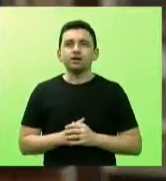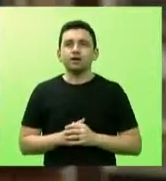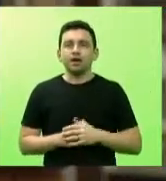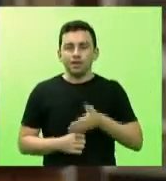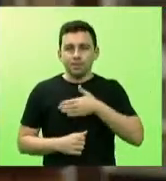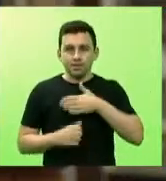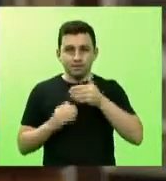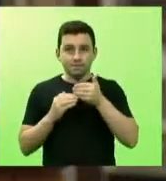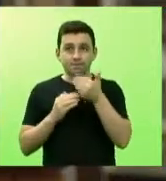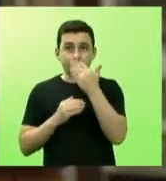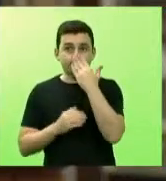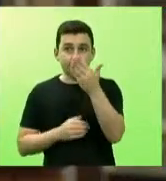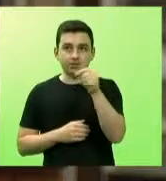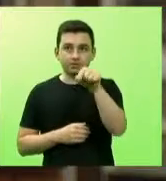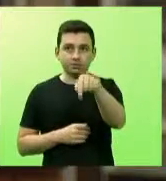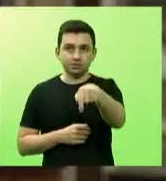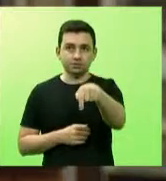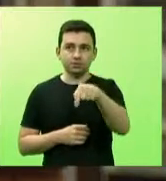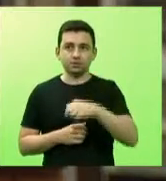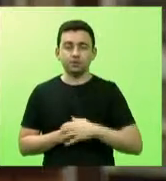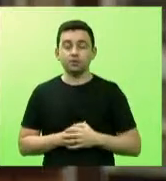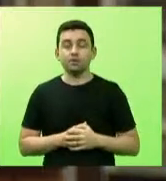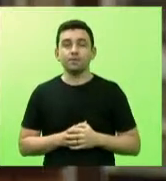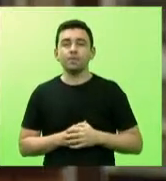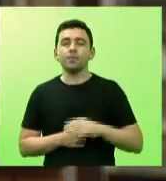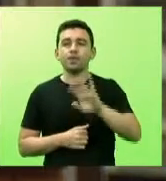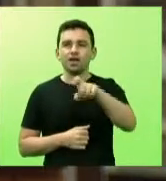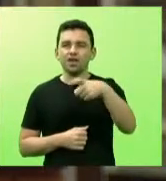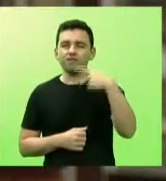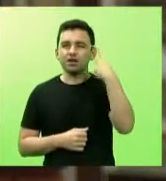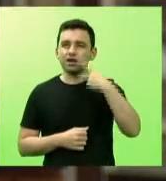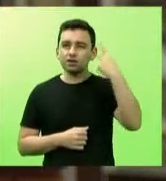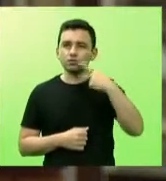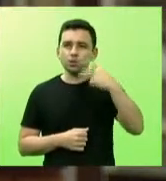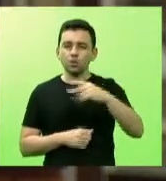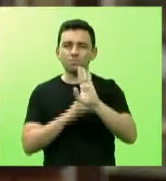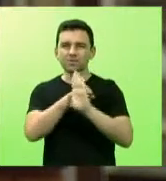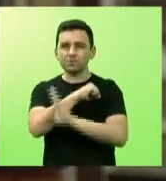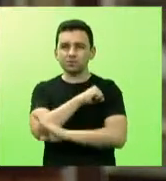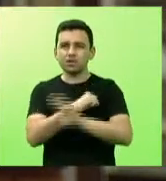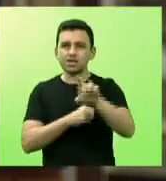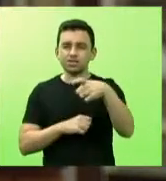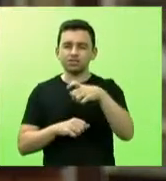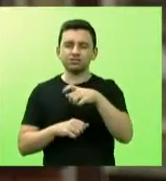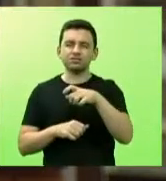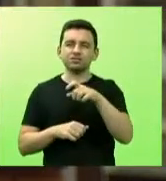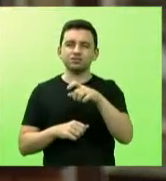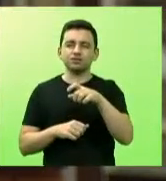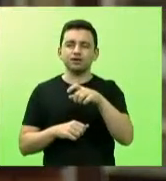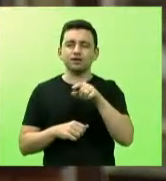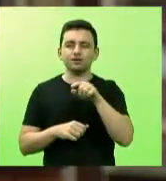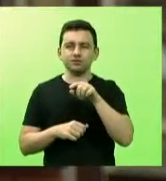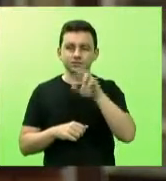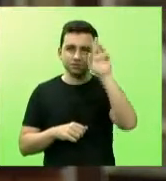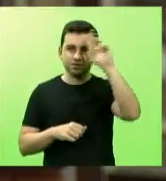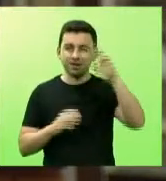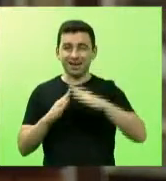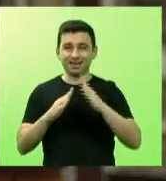à minha frente, o ex-vereador de Biguaçu e o ex-chefe da Casa Civil, Douglas